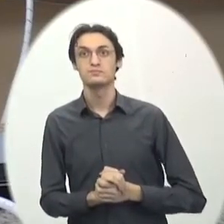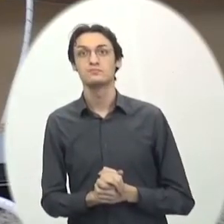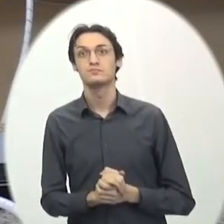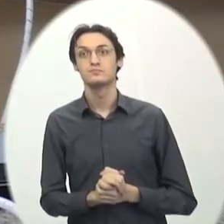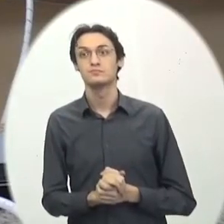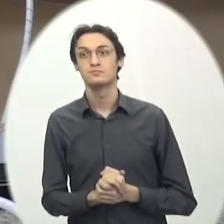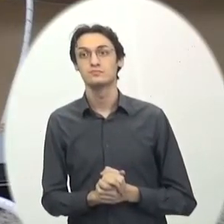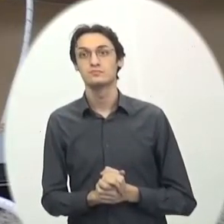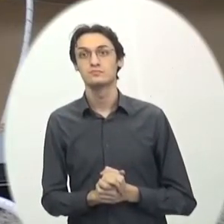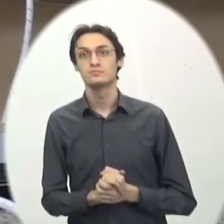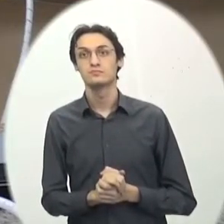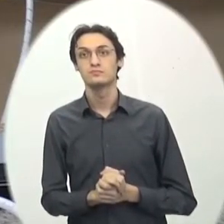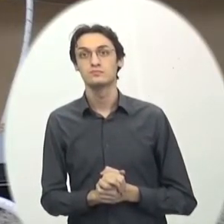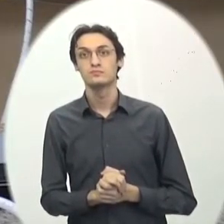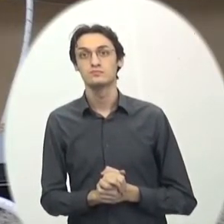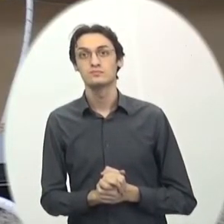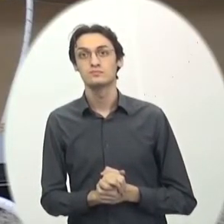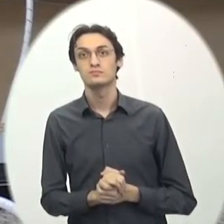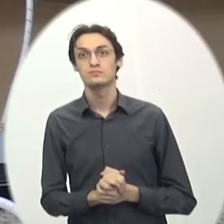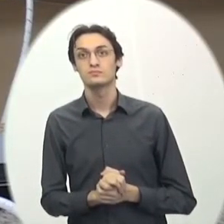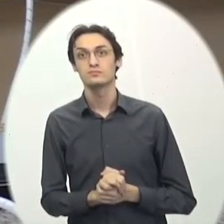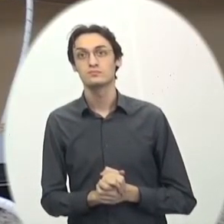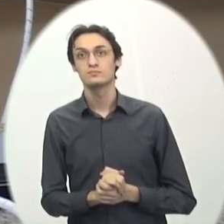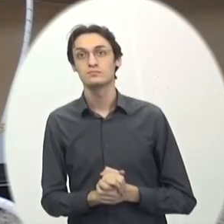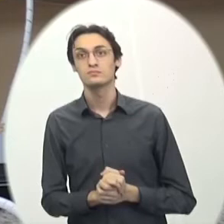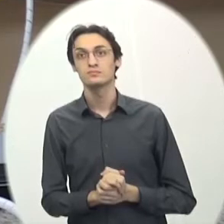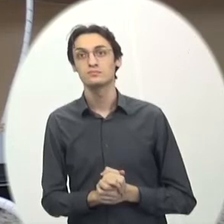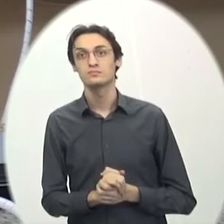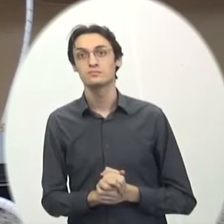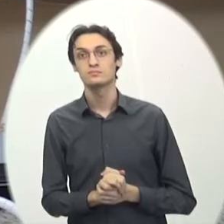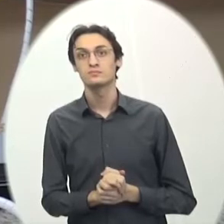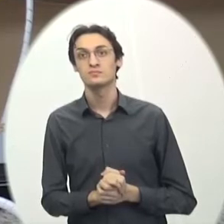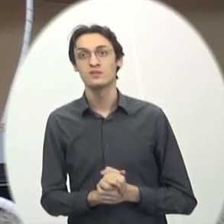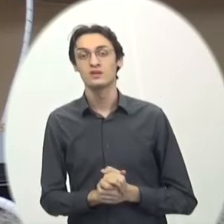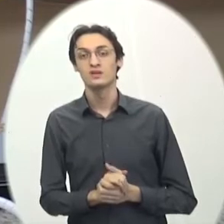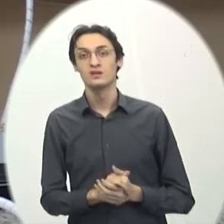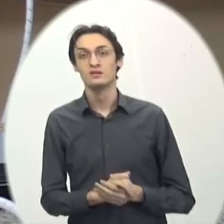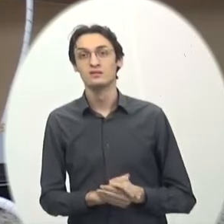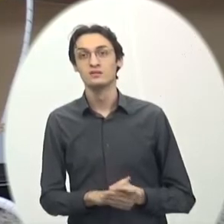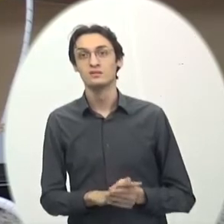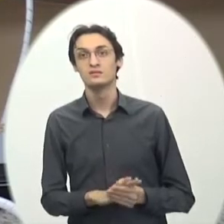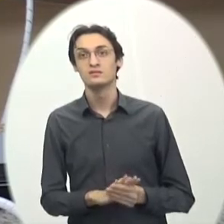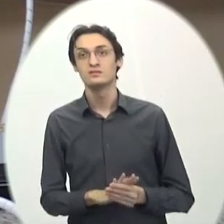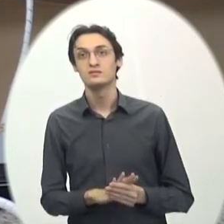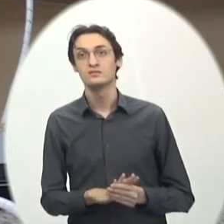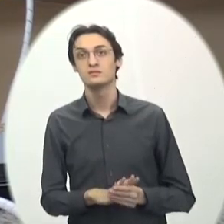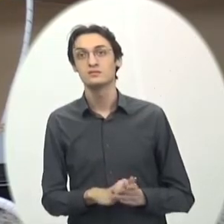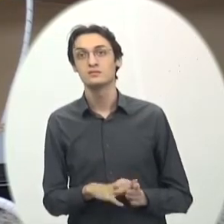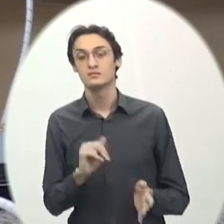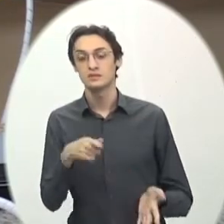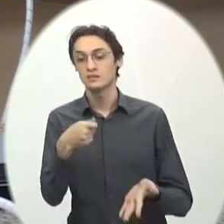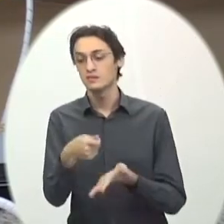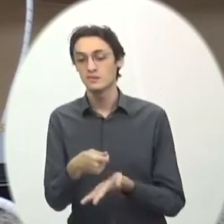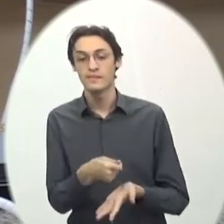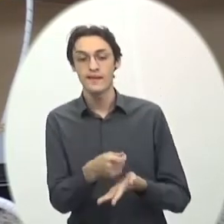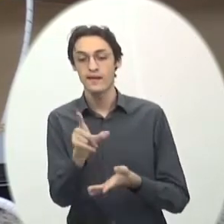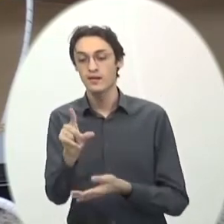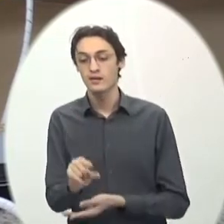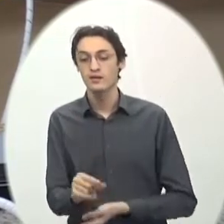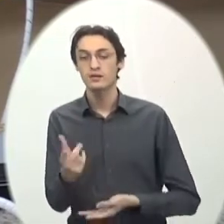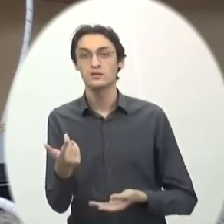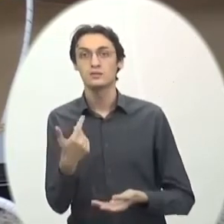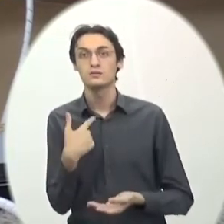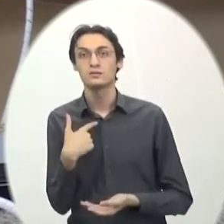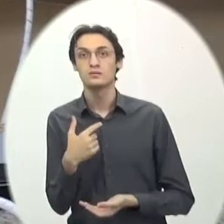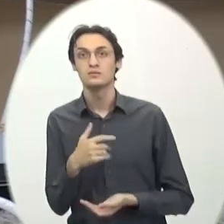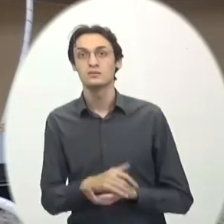E acima de tudo, eu poderia fazer um contrato com custo menor, sem uma imobiliária. Foi basicamente